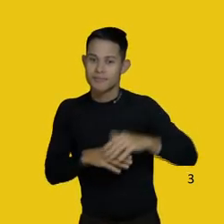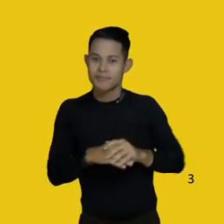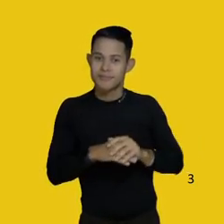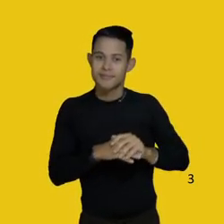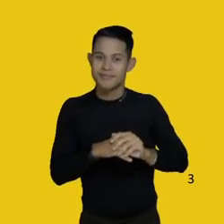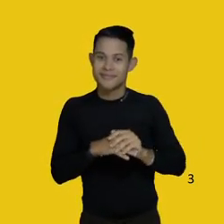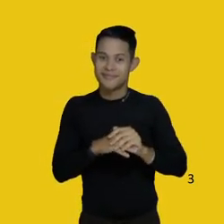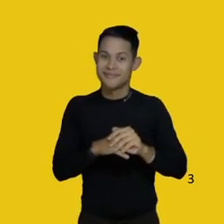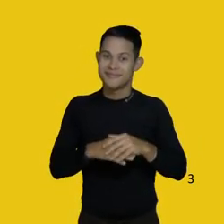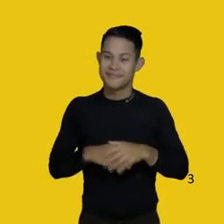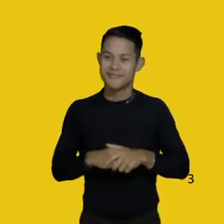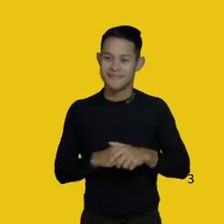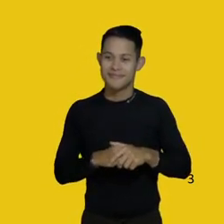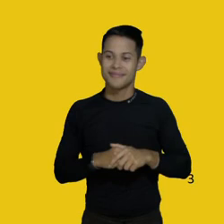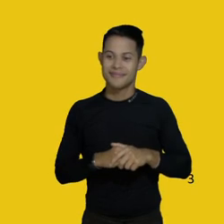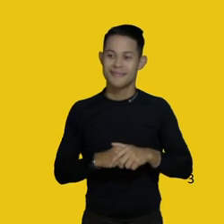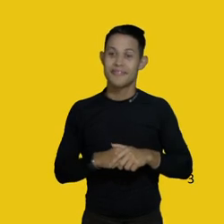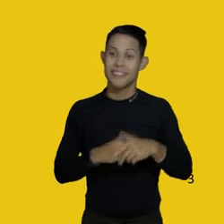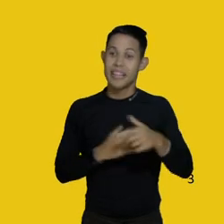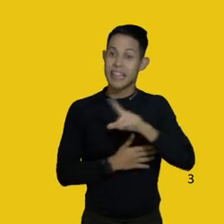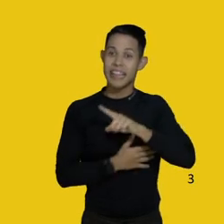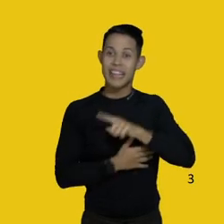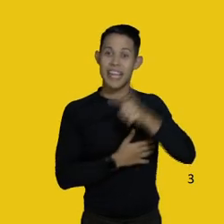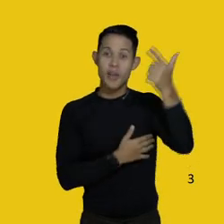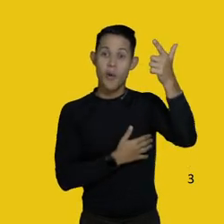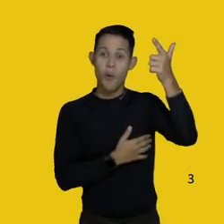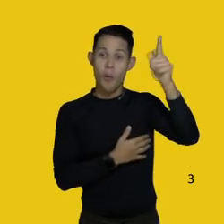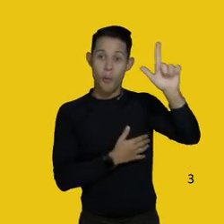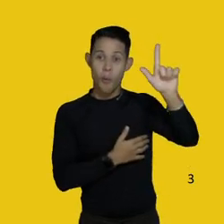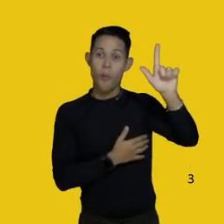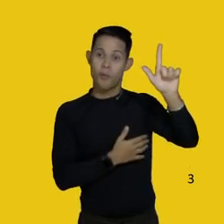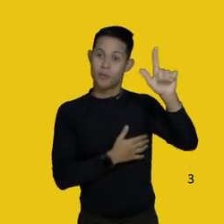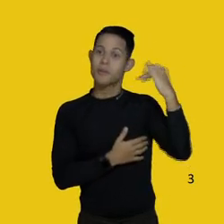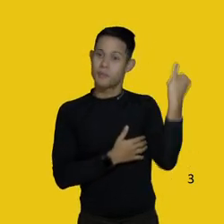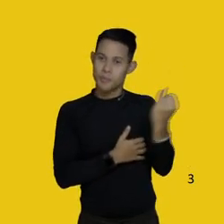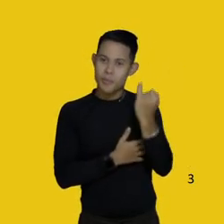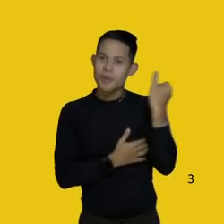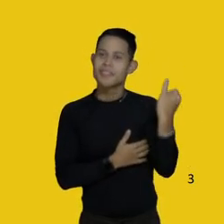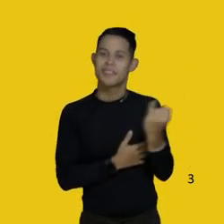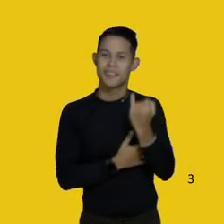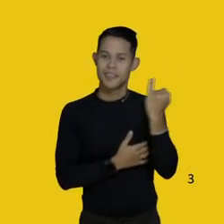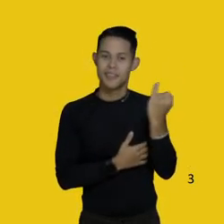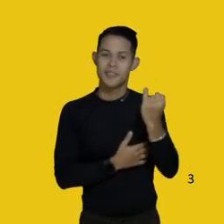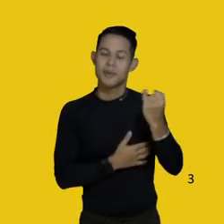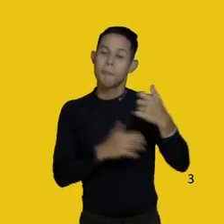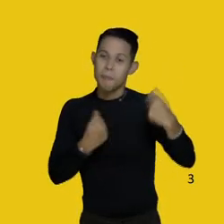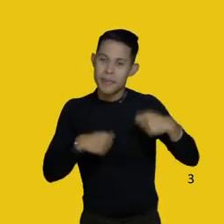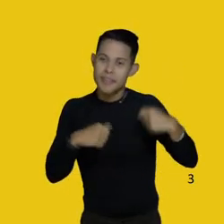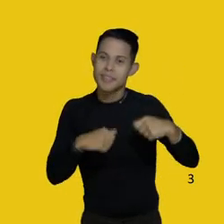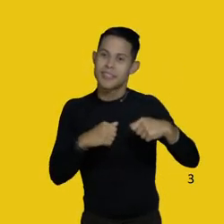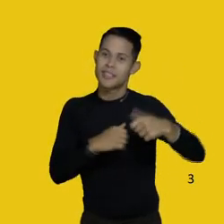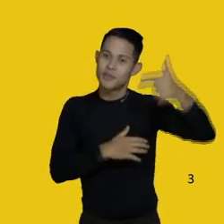espacial organização temporal tem outras coisas envolvidas que a gente tem que reforçar